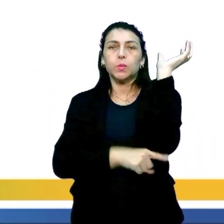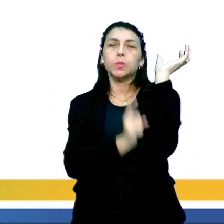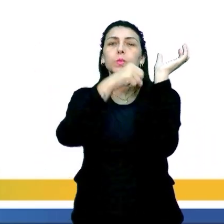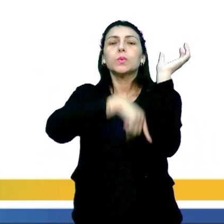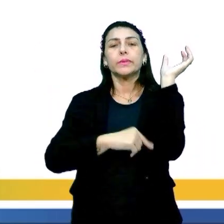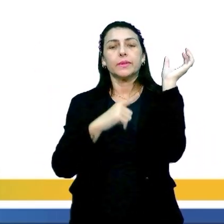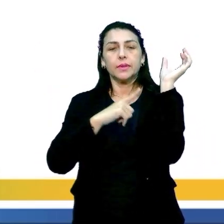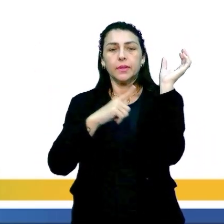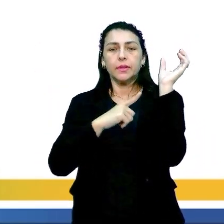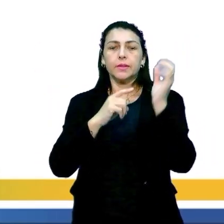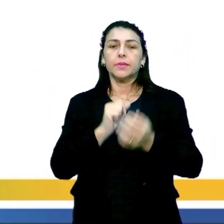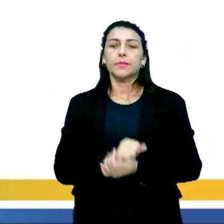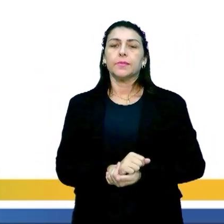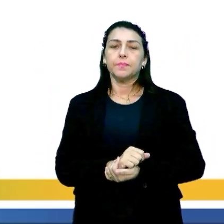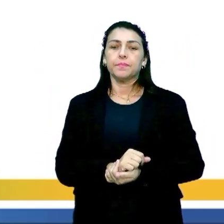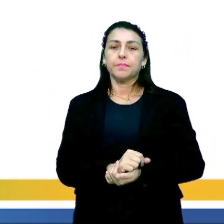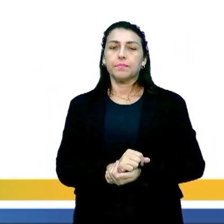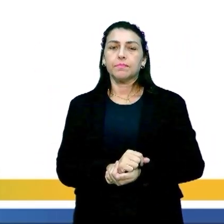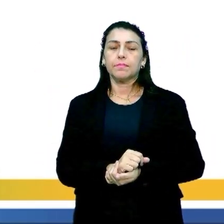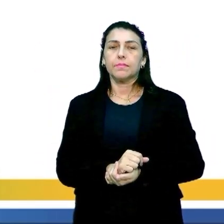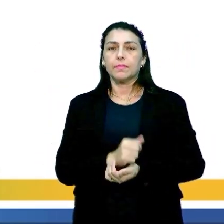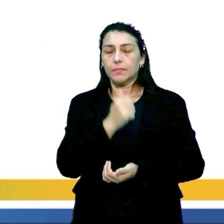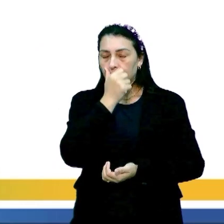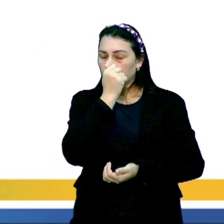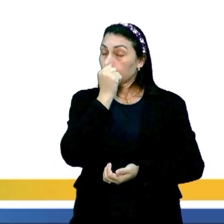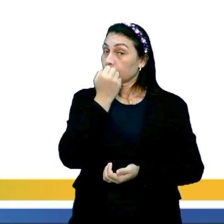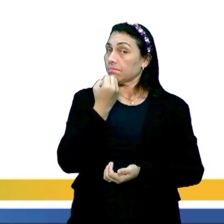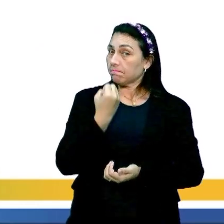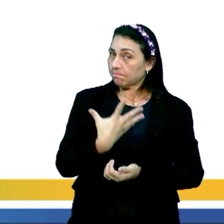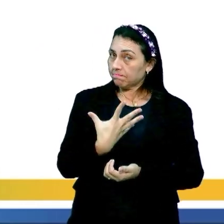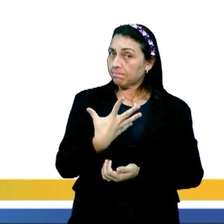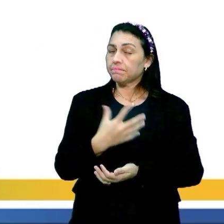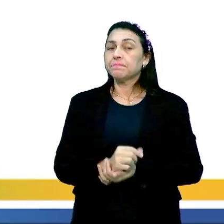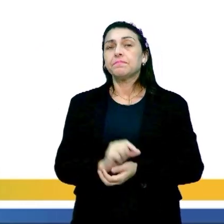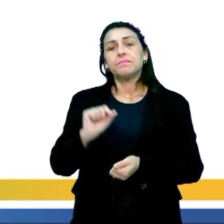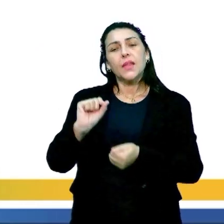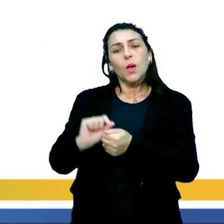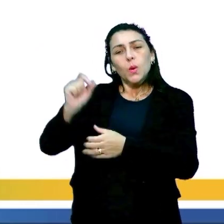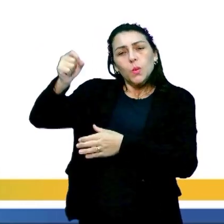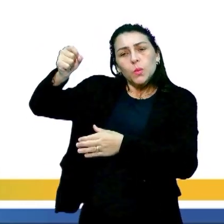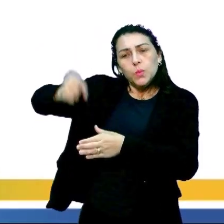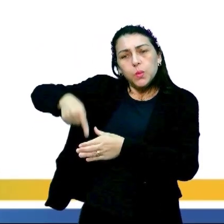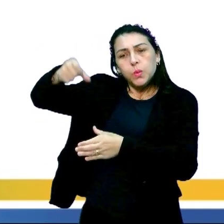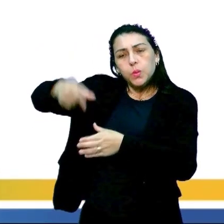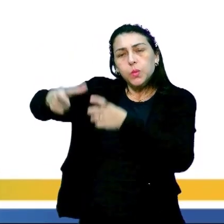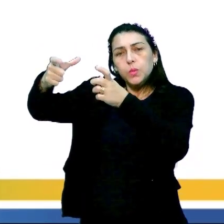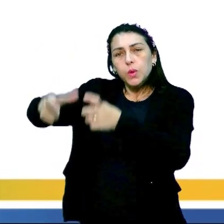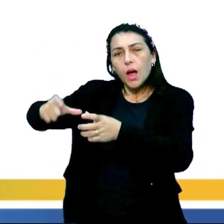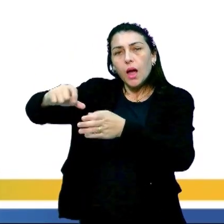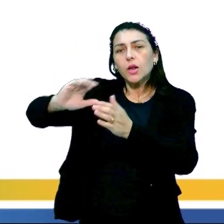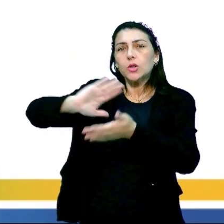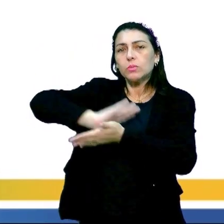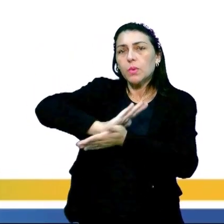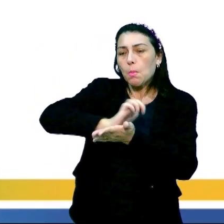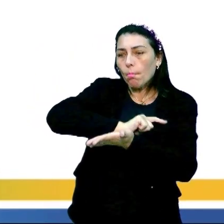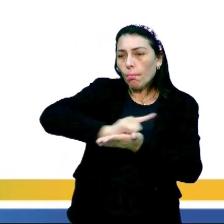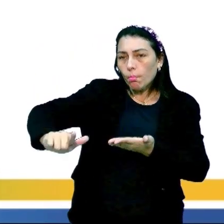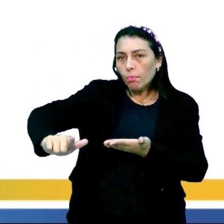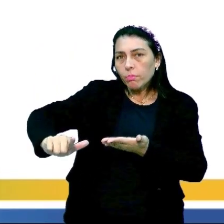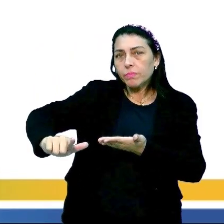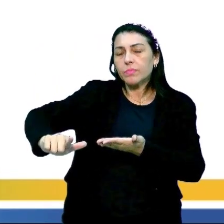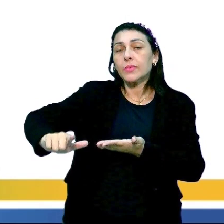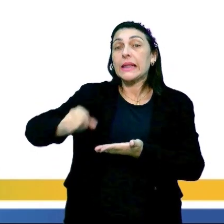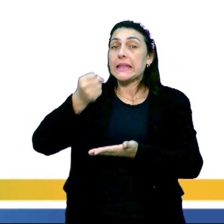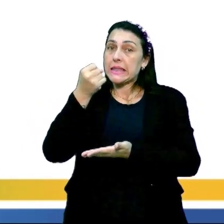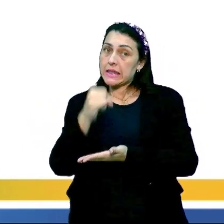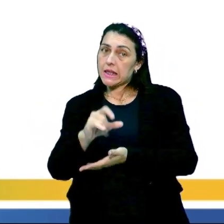ter. Ok? Isso é bom, hein? Fazendo o replantio das áreas degradadas, bom,